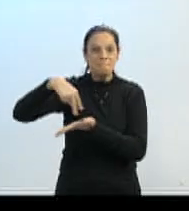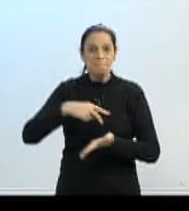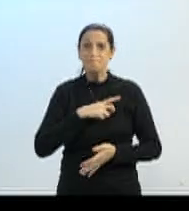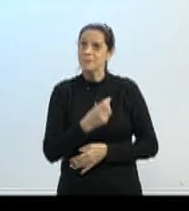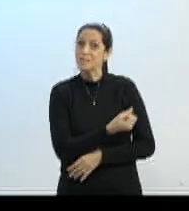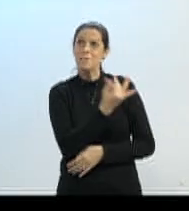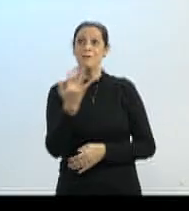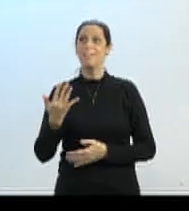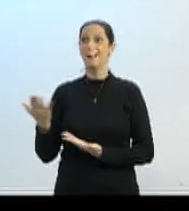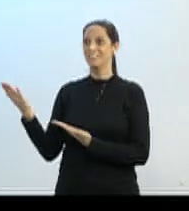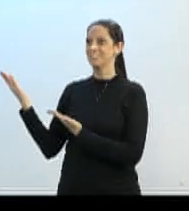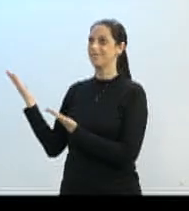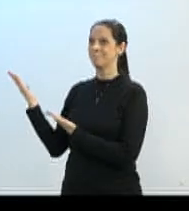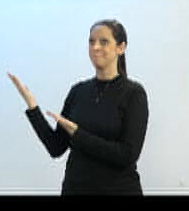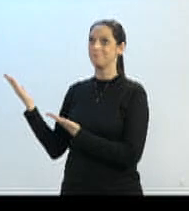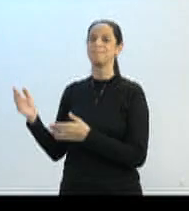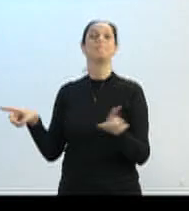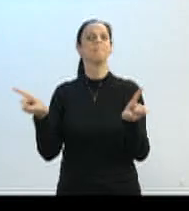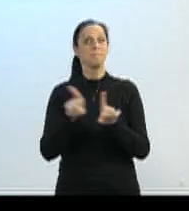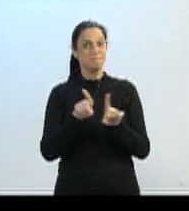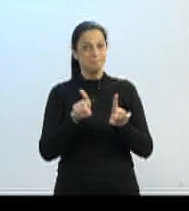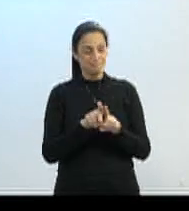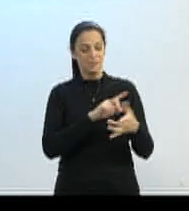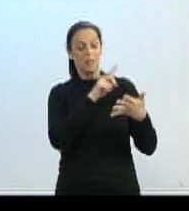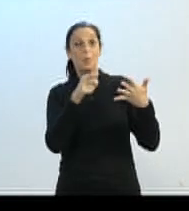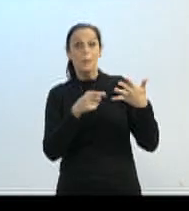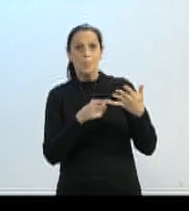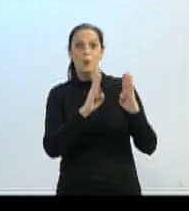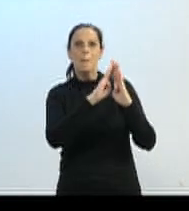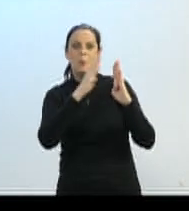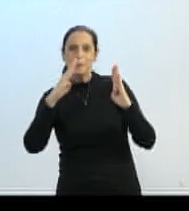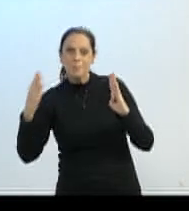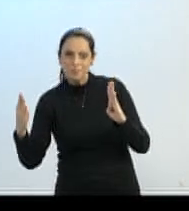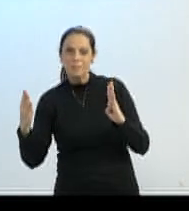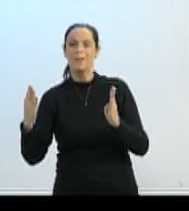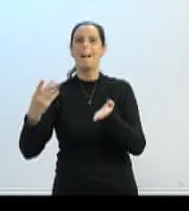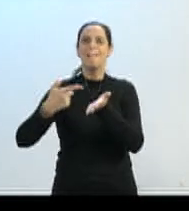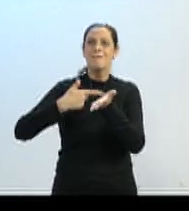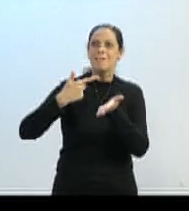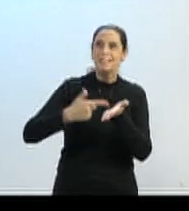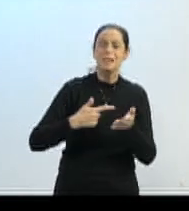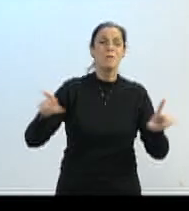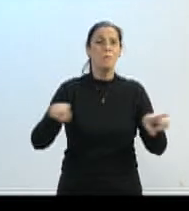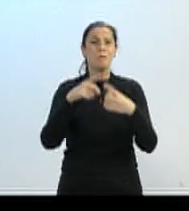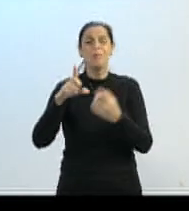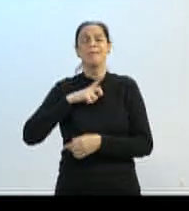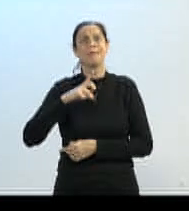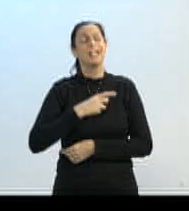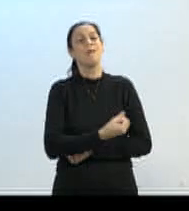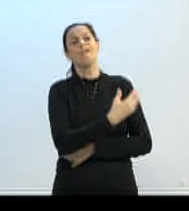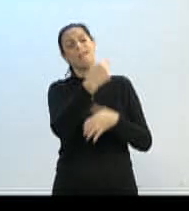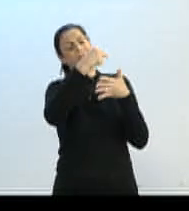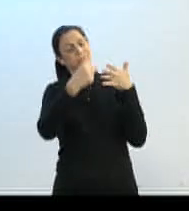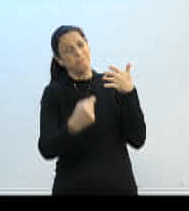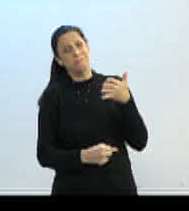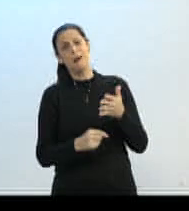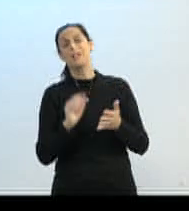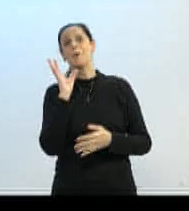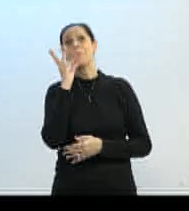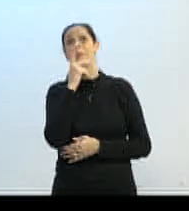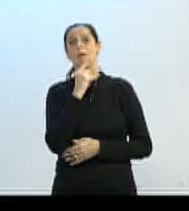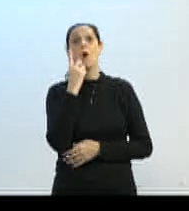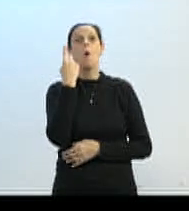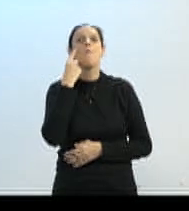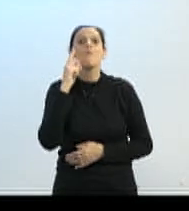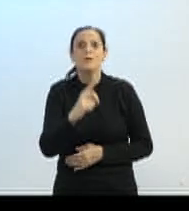de dança. Biblioteca, literatura e livro. Música. Gente, nós temos tanta coisa que eu teria que ficar o dia inteiro para falar para vocês